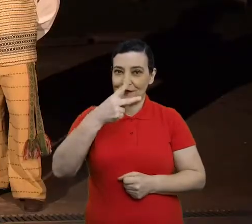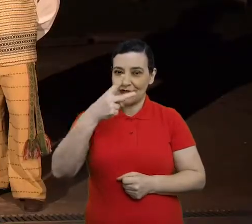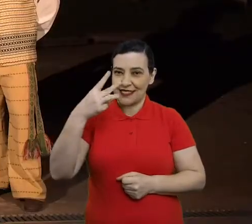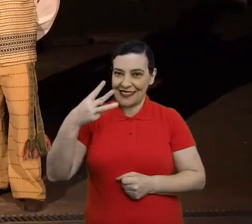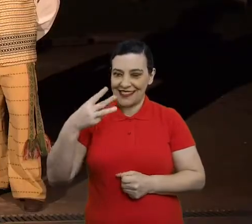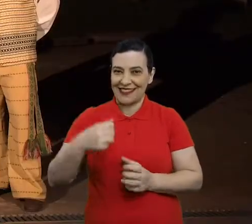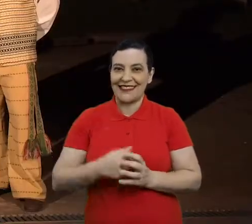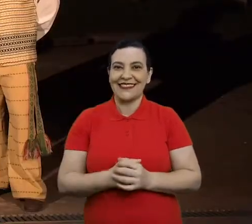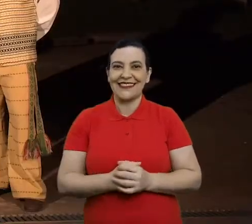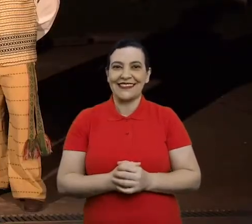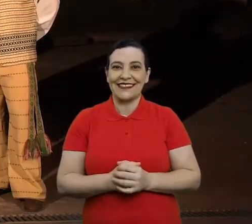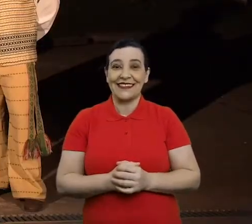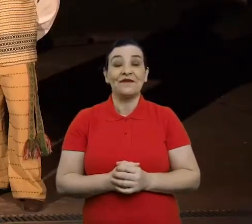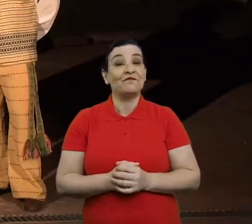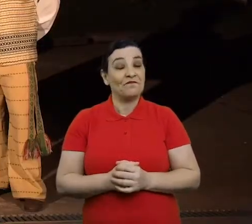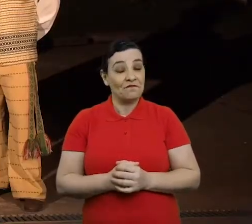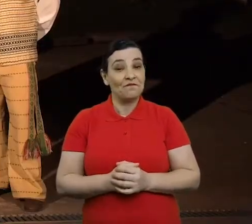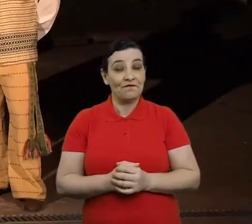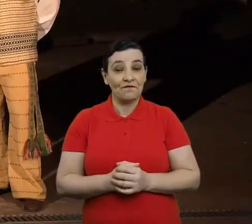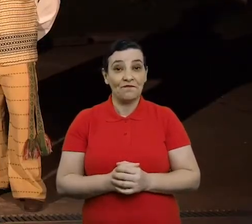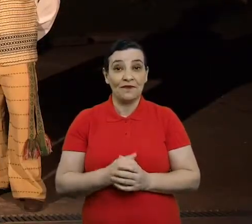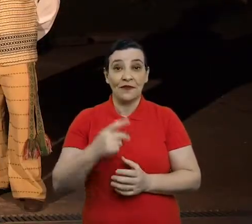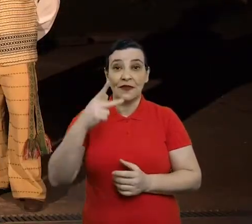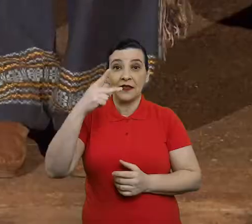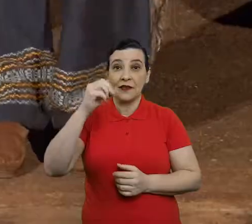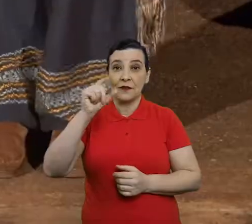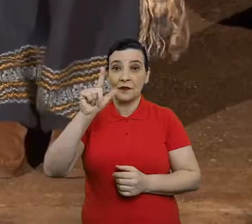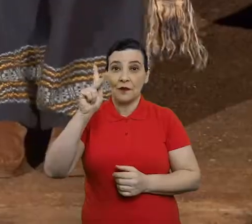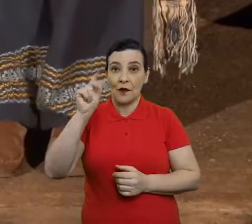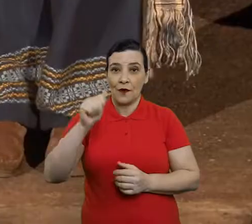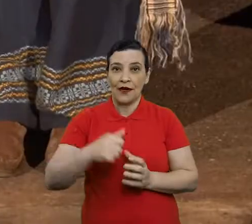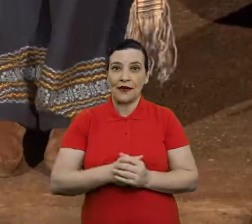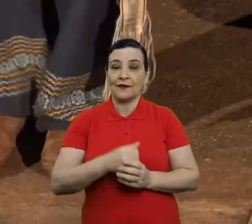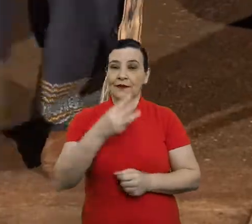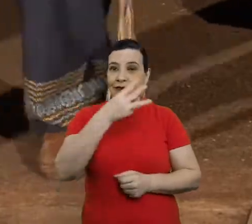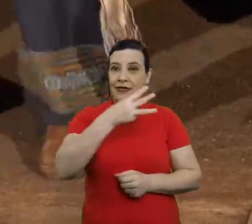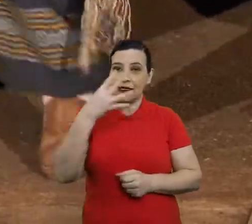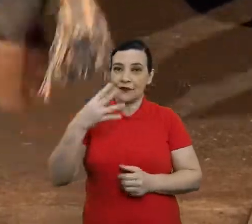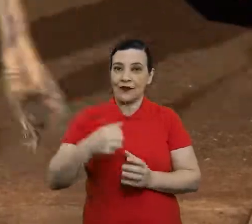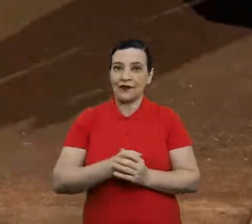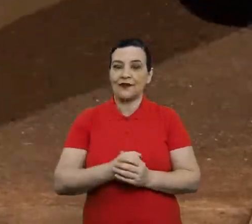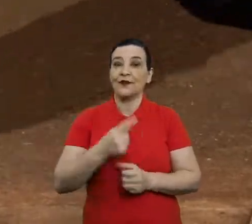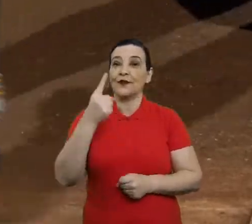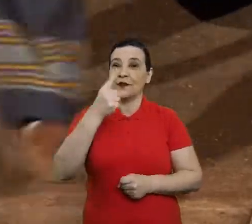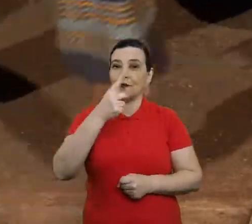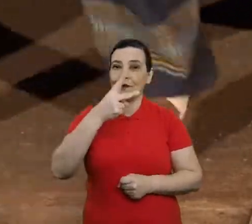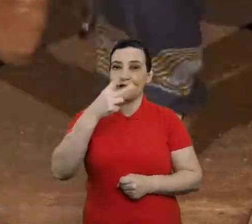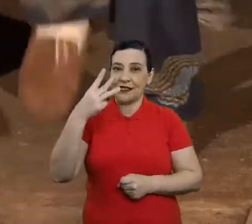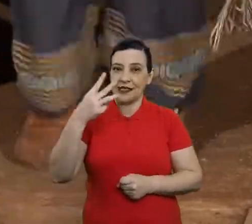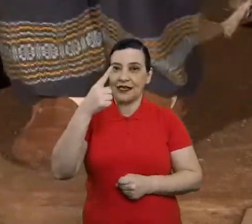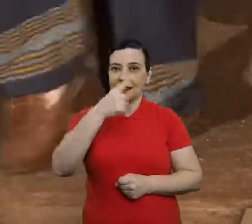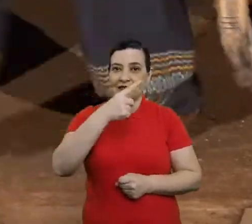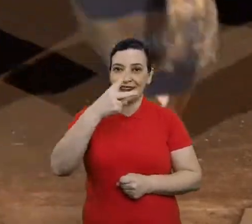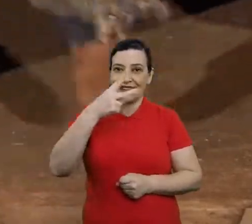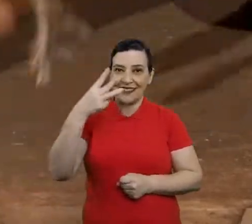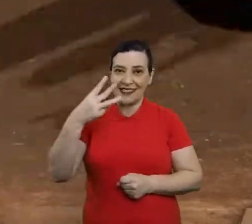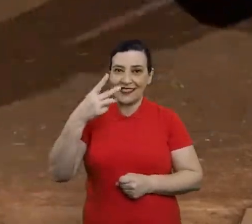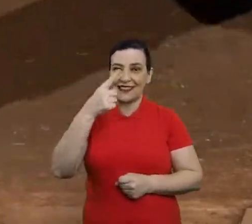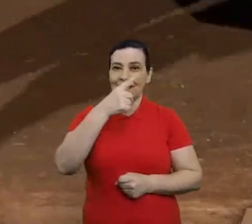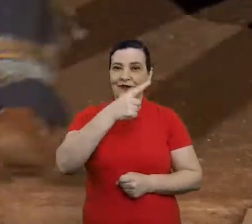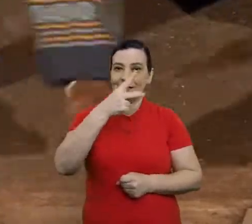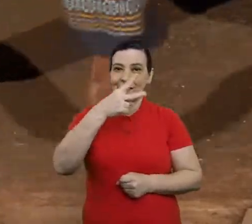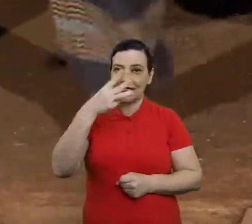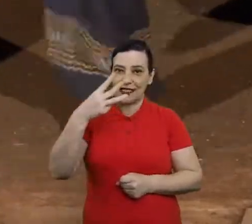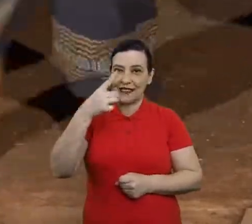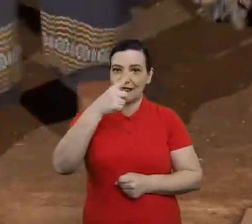três. Um, dois, três. Esse é um tipo de polca. Trisquiaturi. Um, dois, três. Um, dois, três. Um,